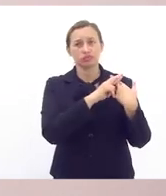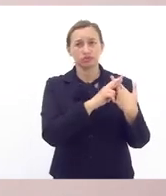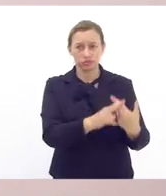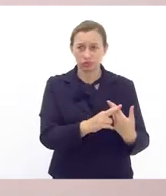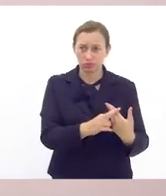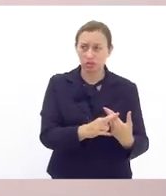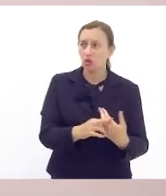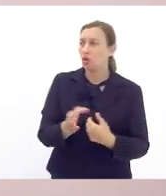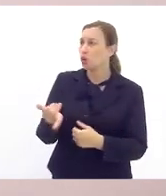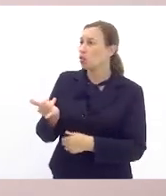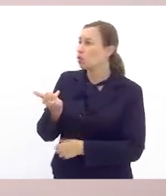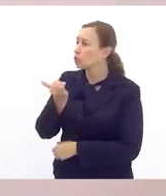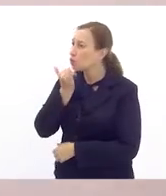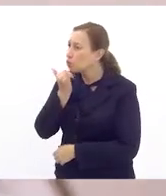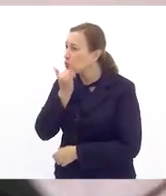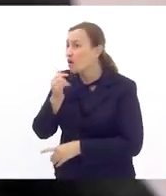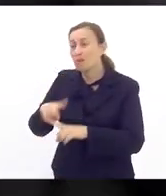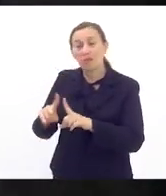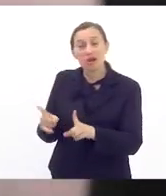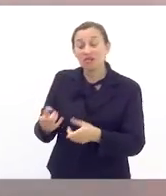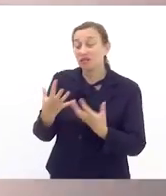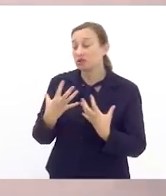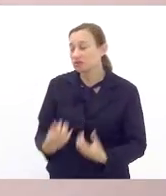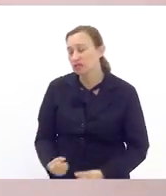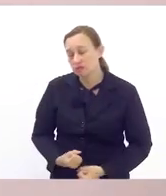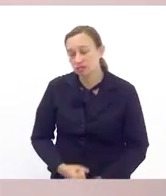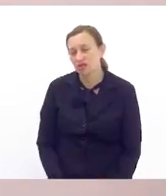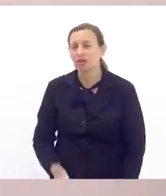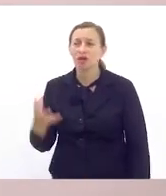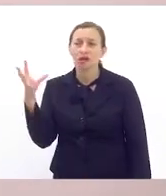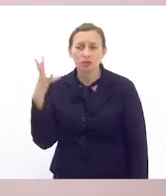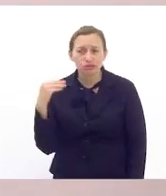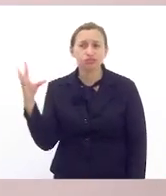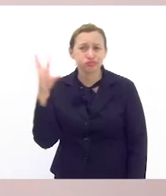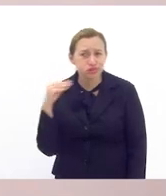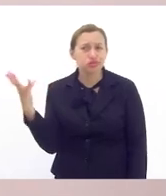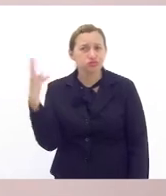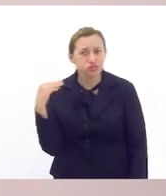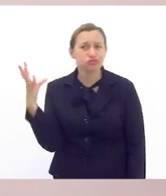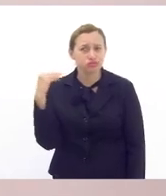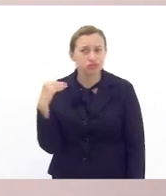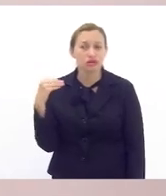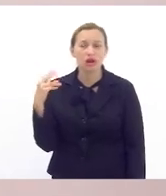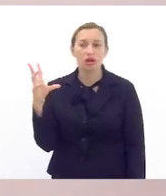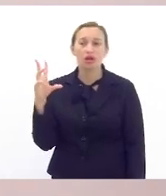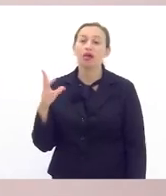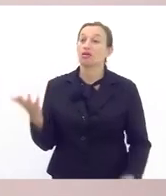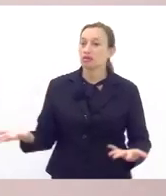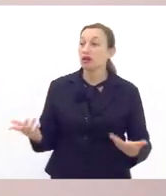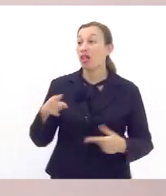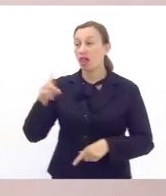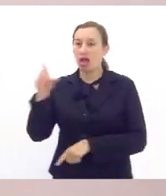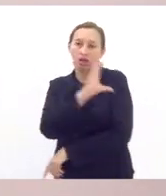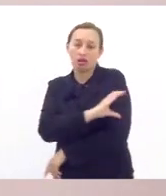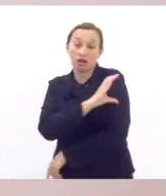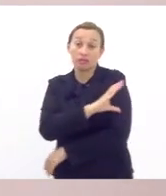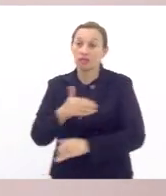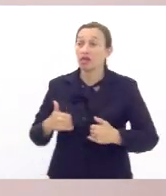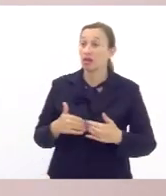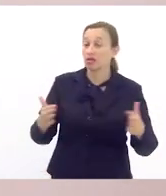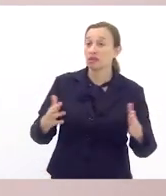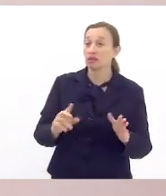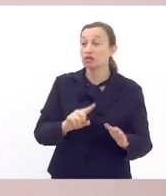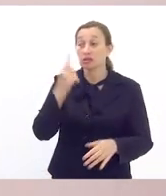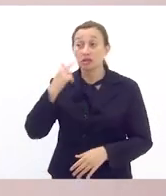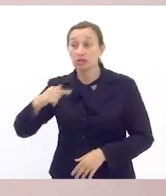direcionado a ninguém mas nós cansamos de ouvir esse blá blá Tiago lá em Campo tá sendo aberta a